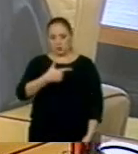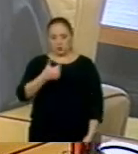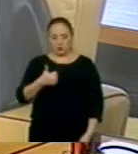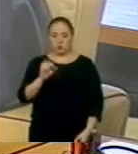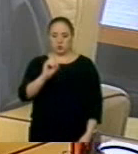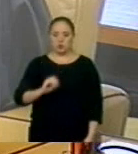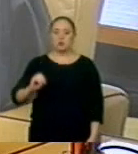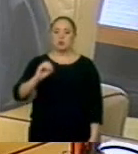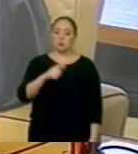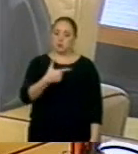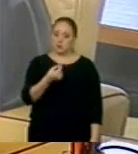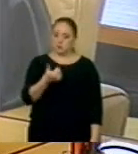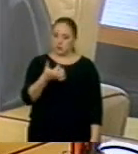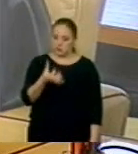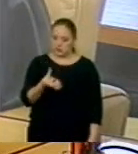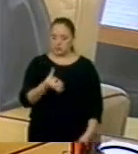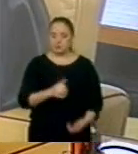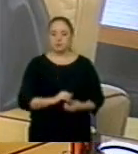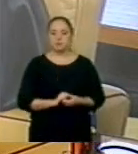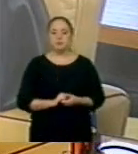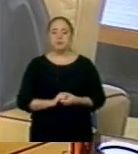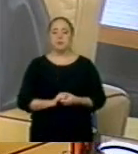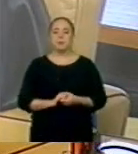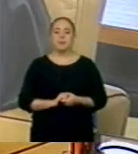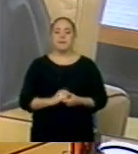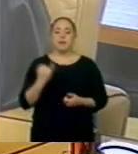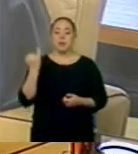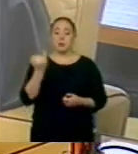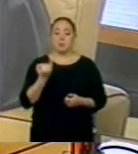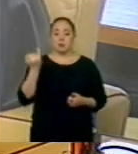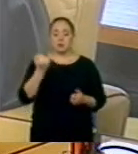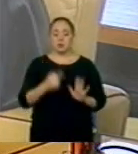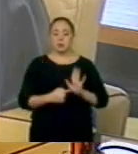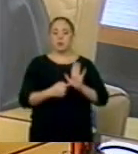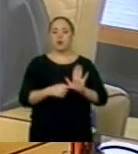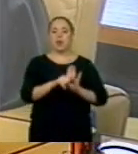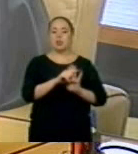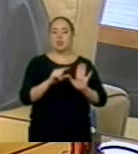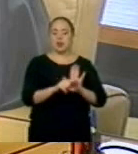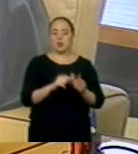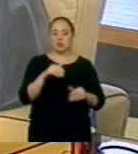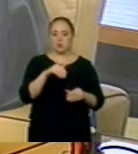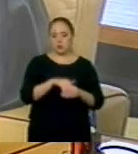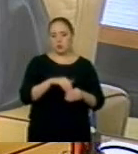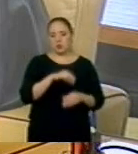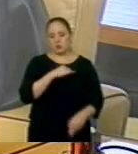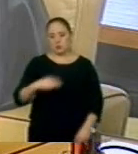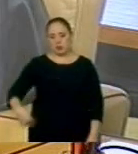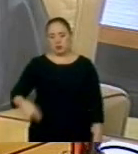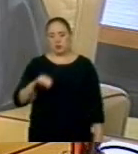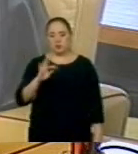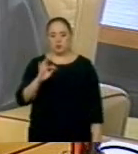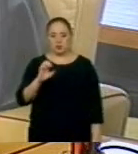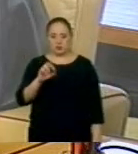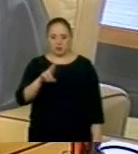2016. Considero importante enfatizar trechos do voto condutor do saudoso ministro Euri,